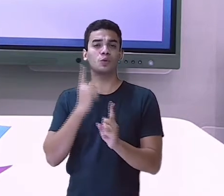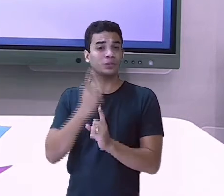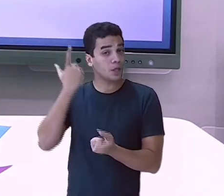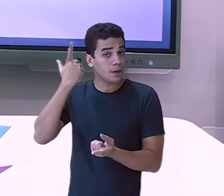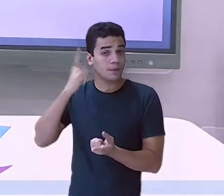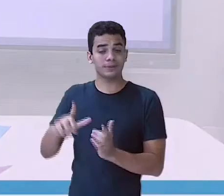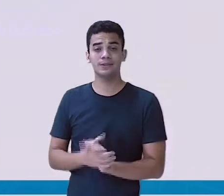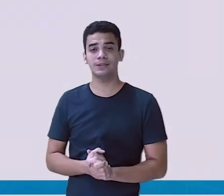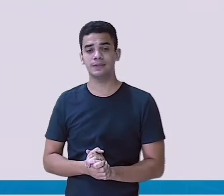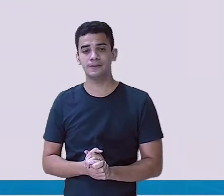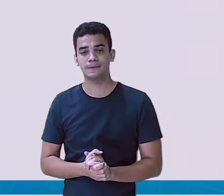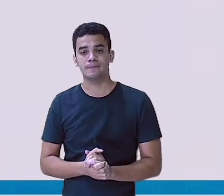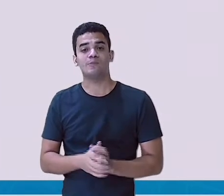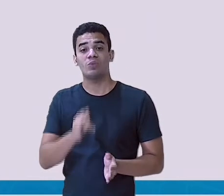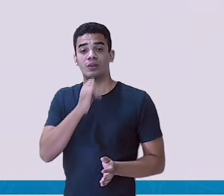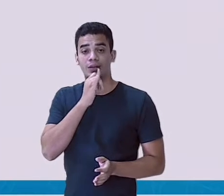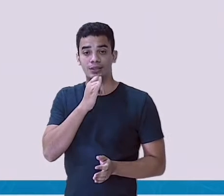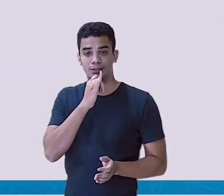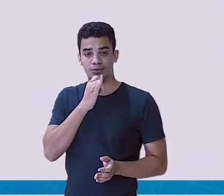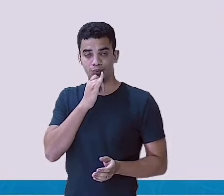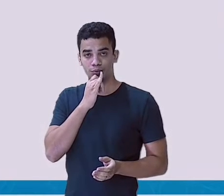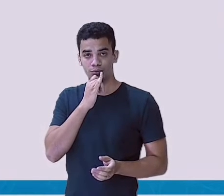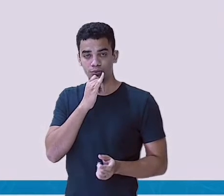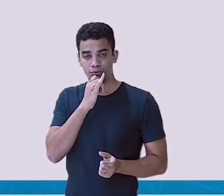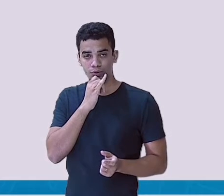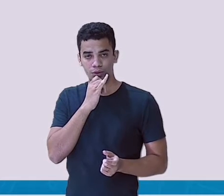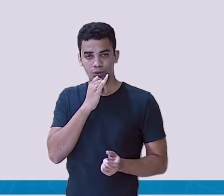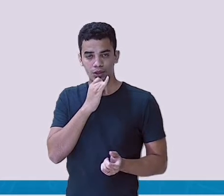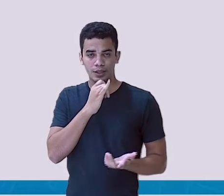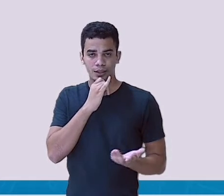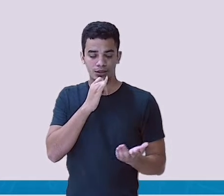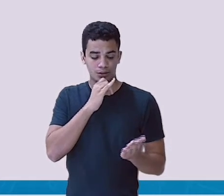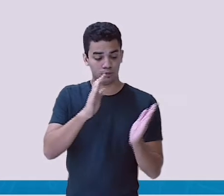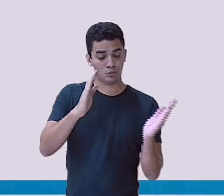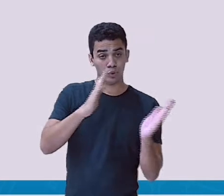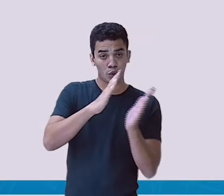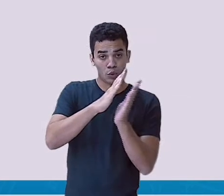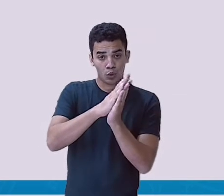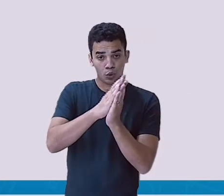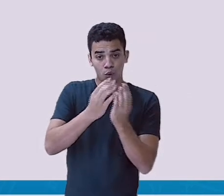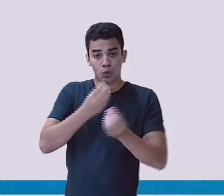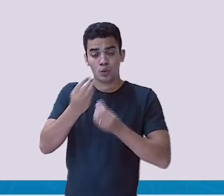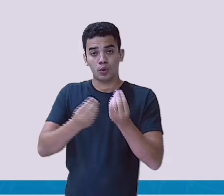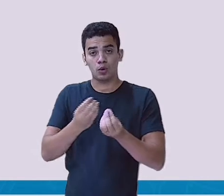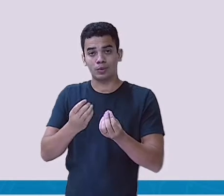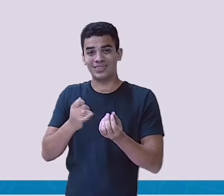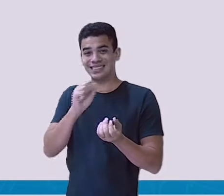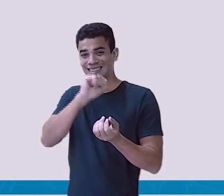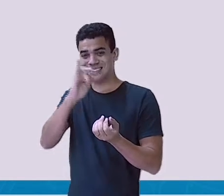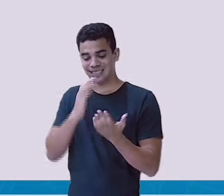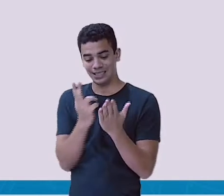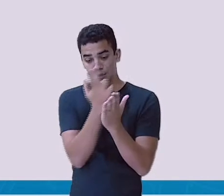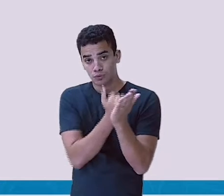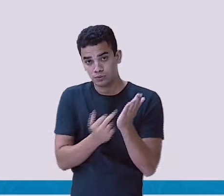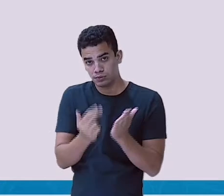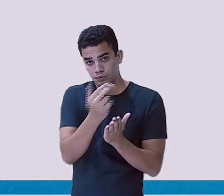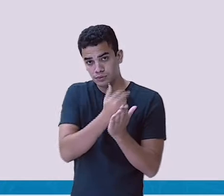Como sabemos que as figuras são congruentes se estas estiverem desenhadas no papel? O primeiro